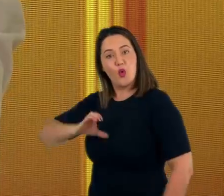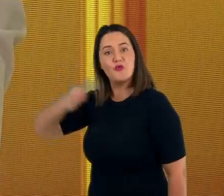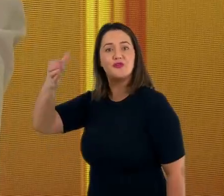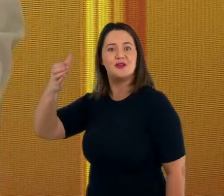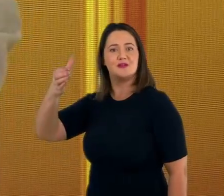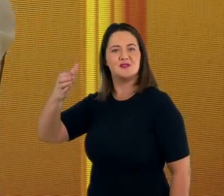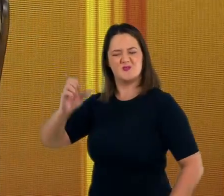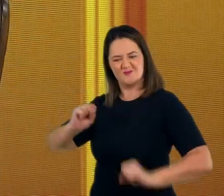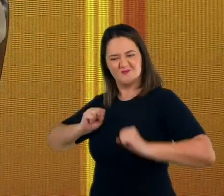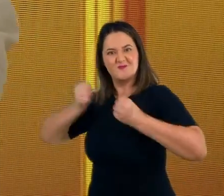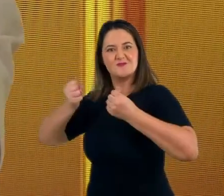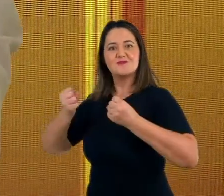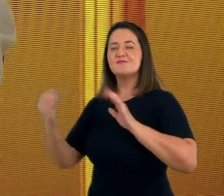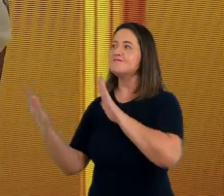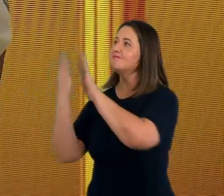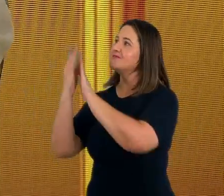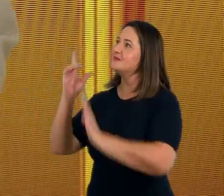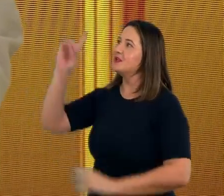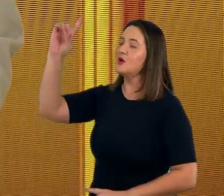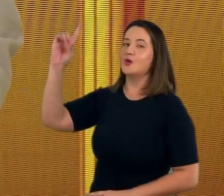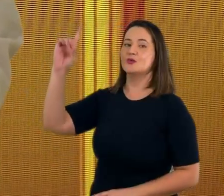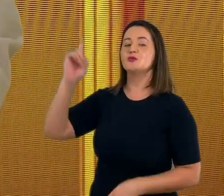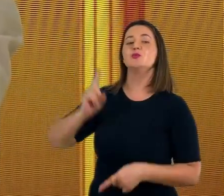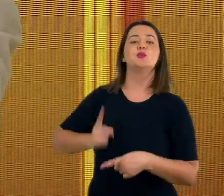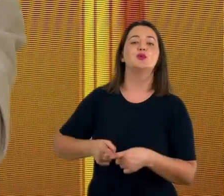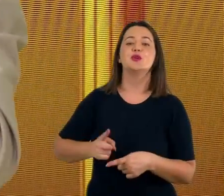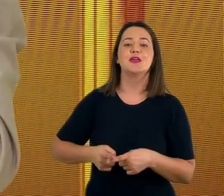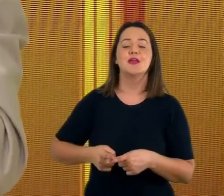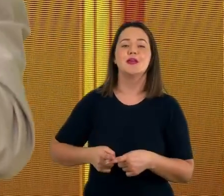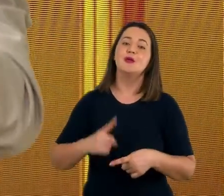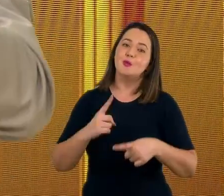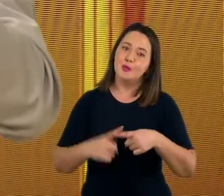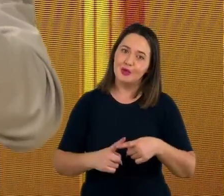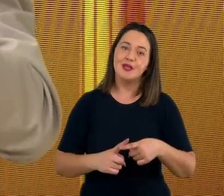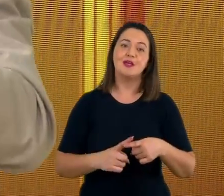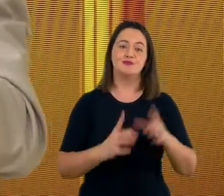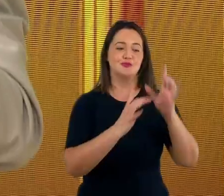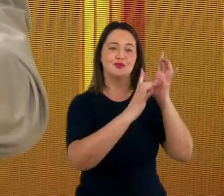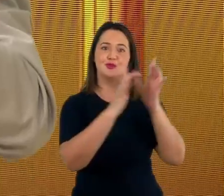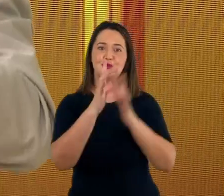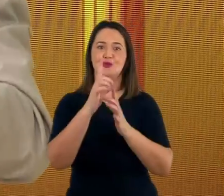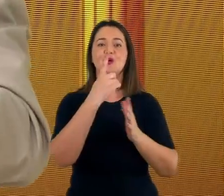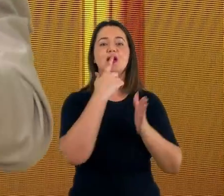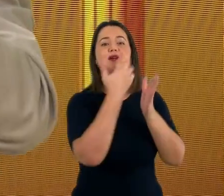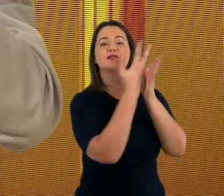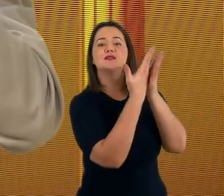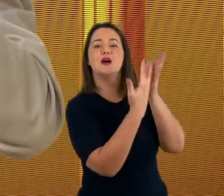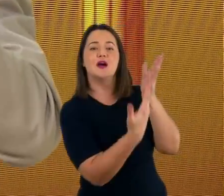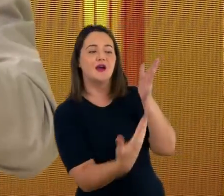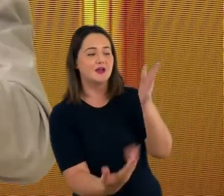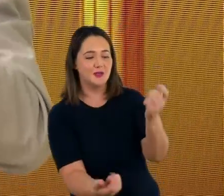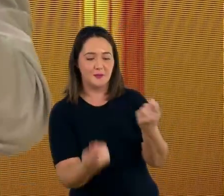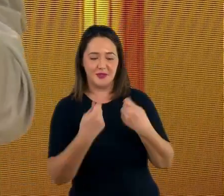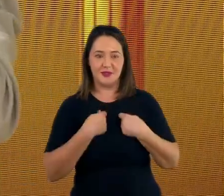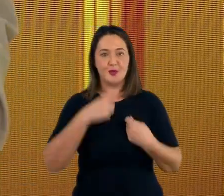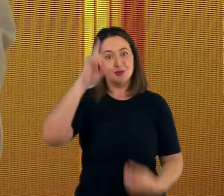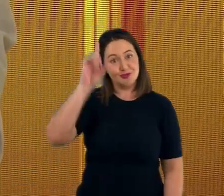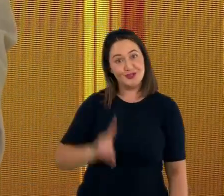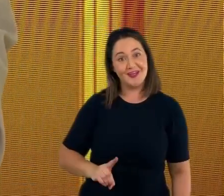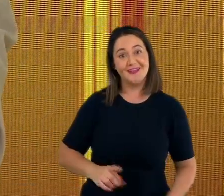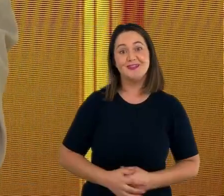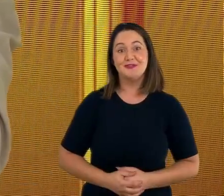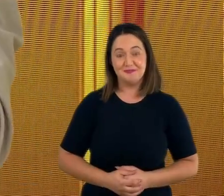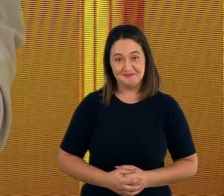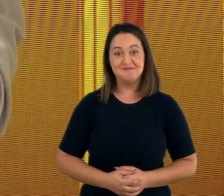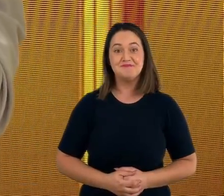quase diria com chutzpah, diante da presença de Deus. Por quê? Porque o sangue do Cordeiro me franqueou a